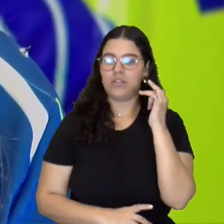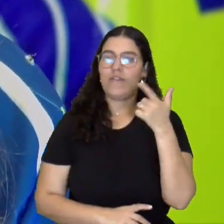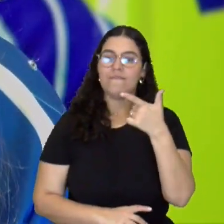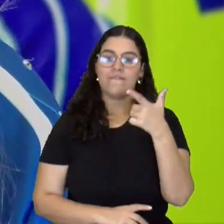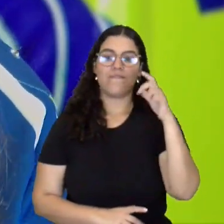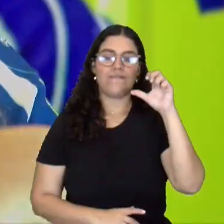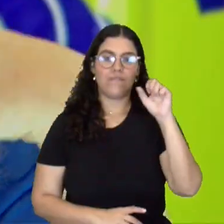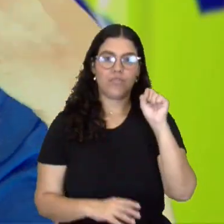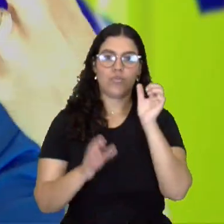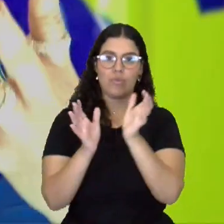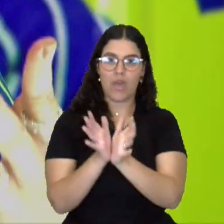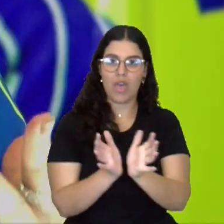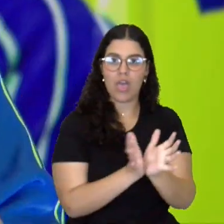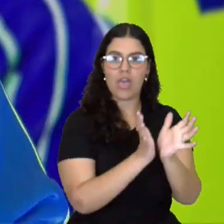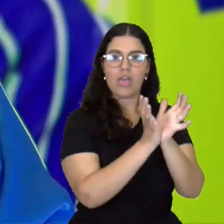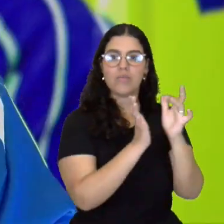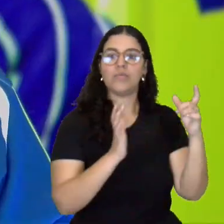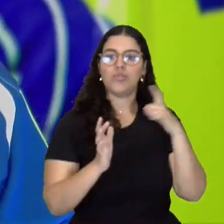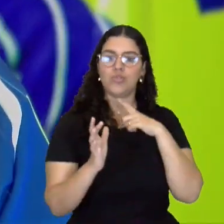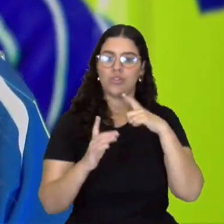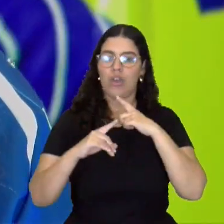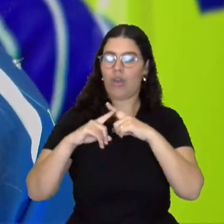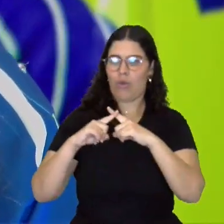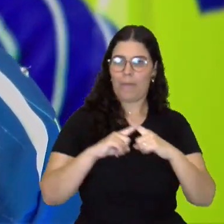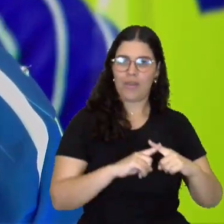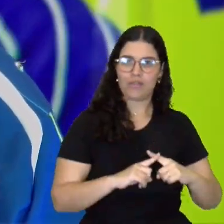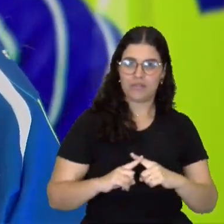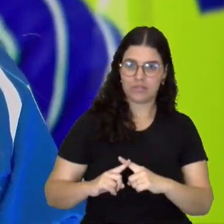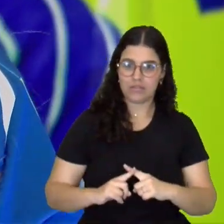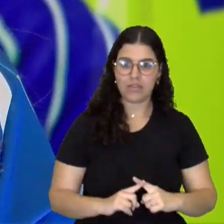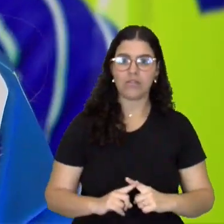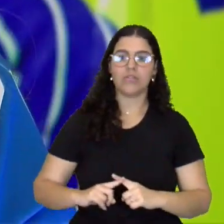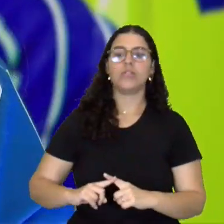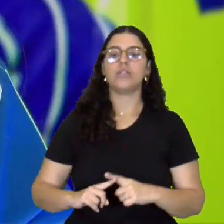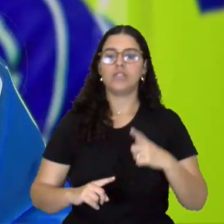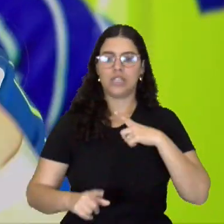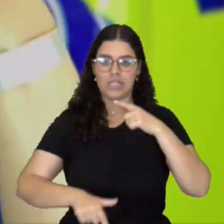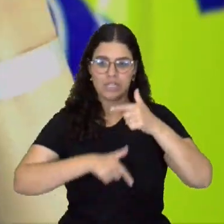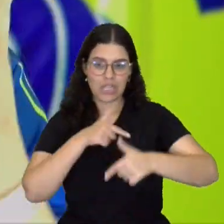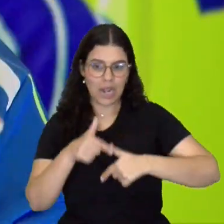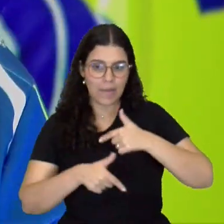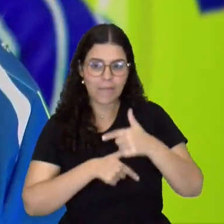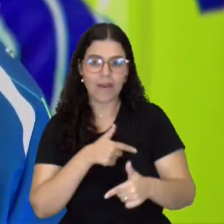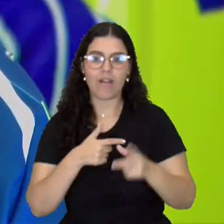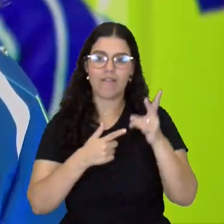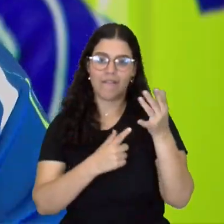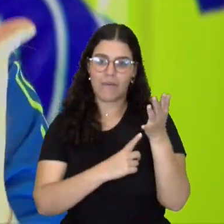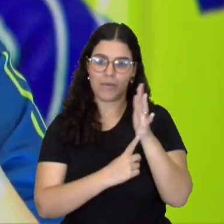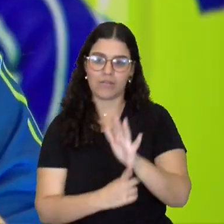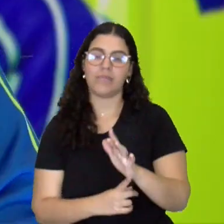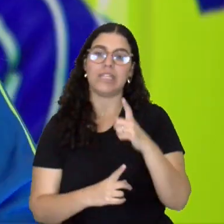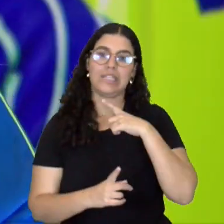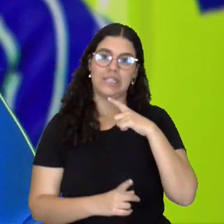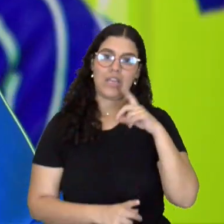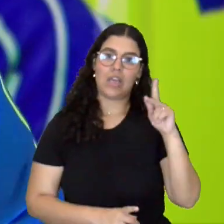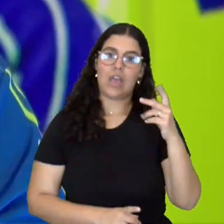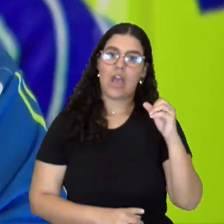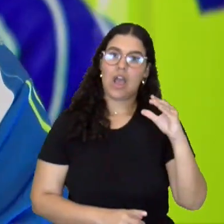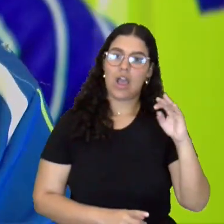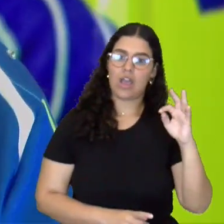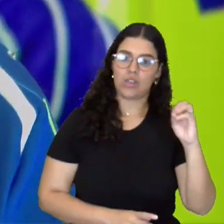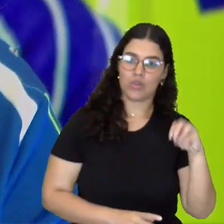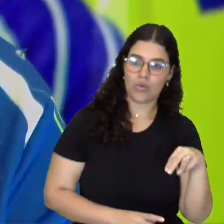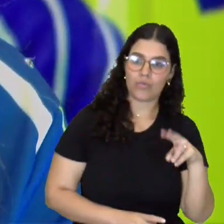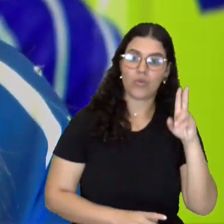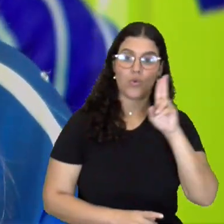que competiram, eles vão trazer aqui os seus trabalhos, vão apresentar. Também nós temos o Hackathon, que nós utilizamos o